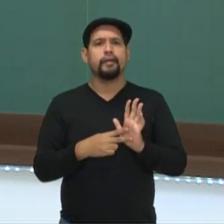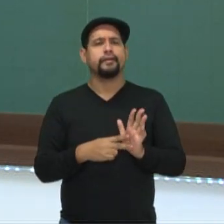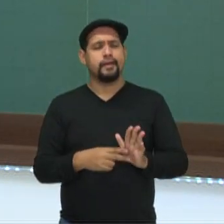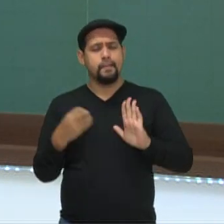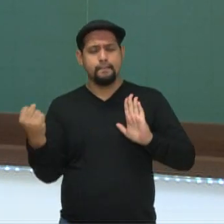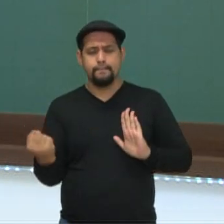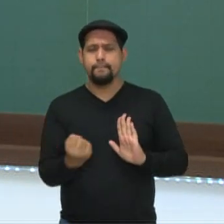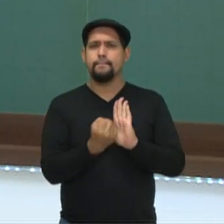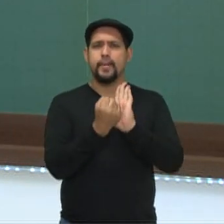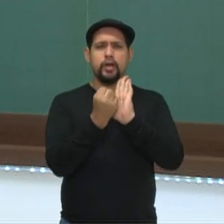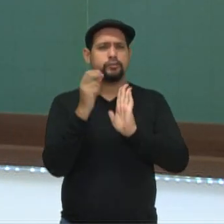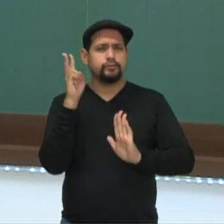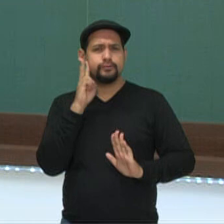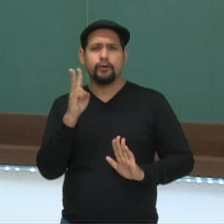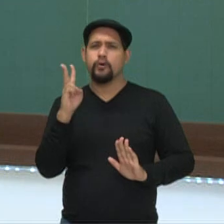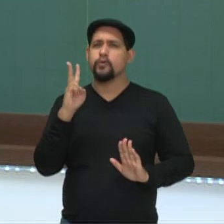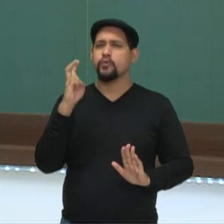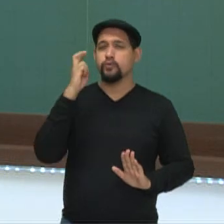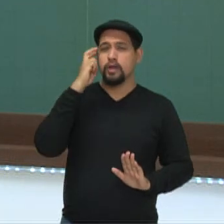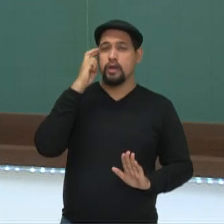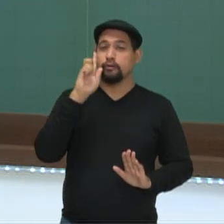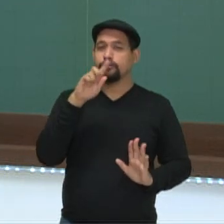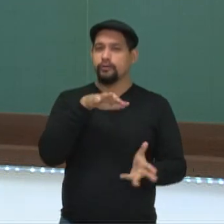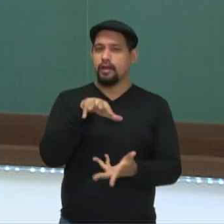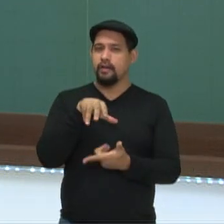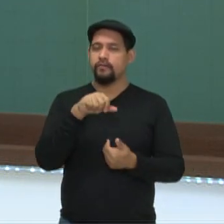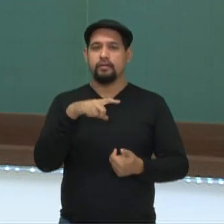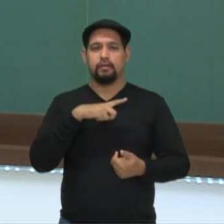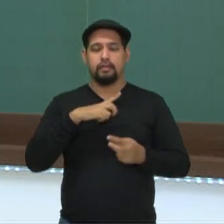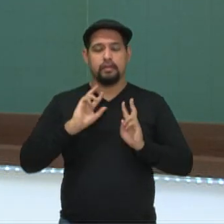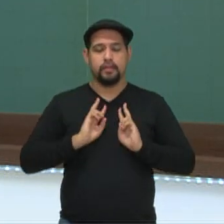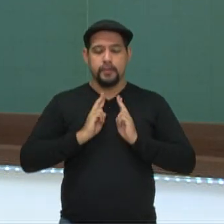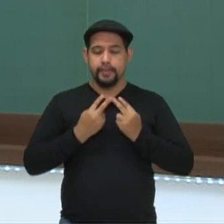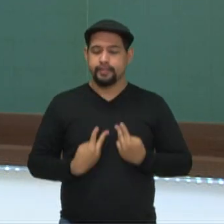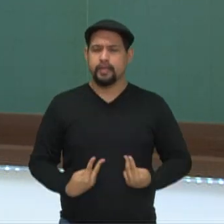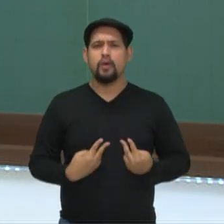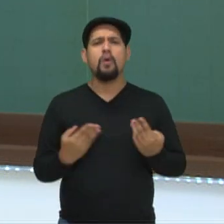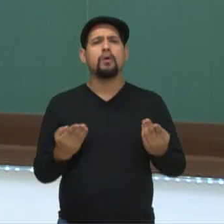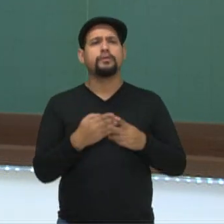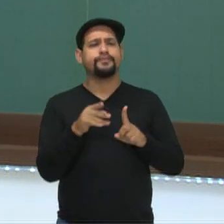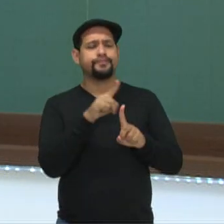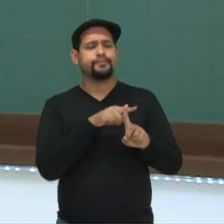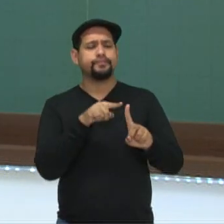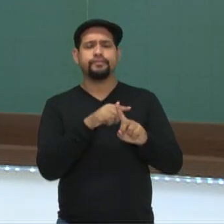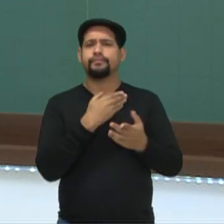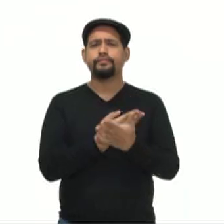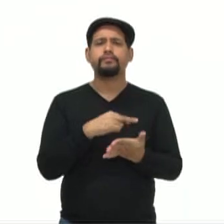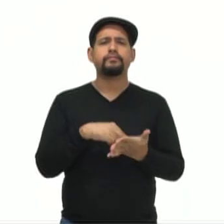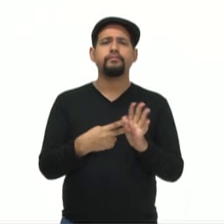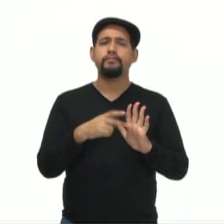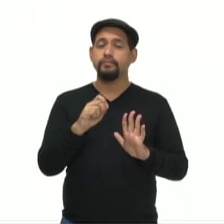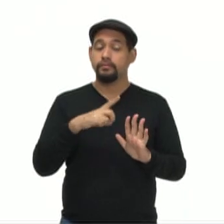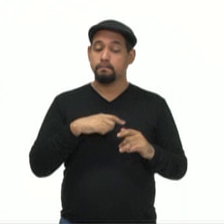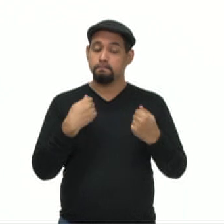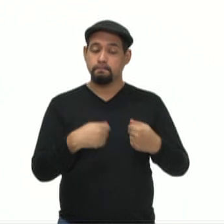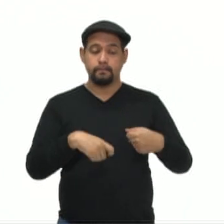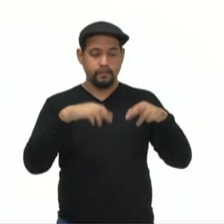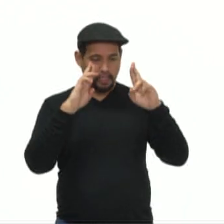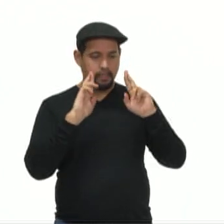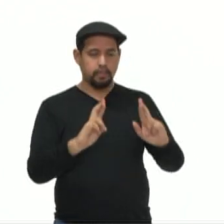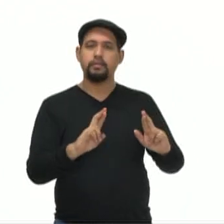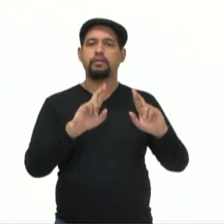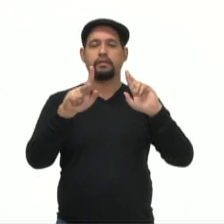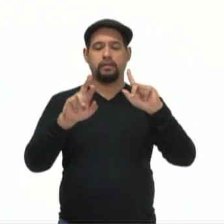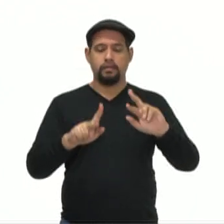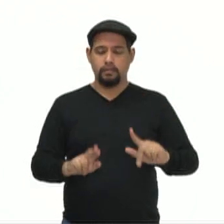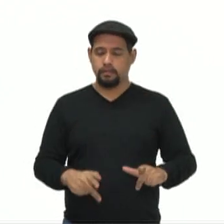histórico, cultural, geográfico da humanidade. O objetivo da nossa aula é desenvolver atitudes de respeito aos diferentes